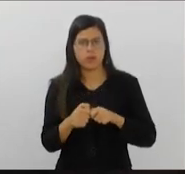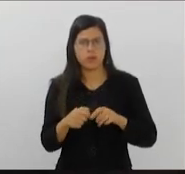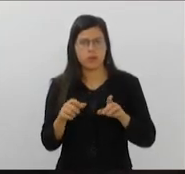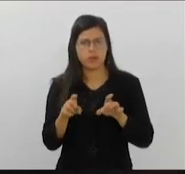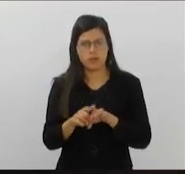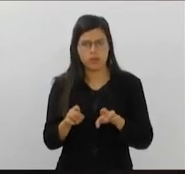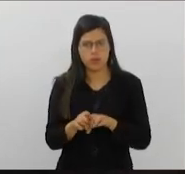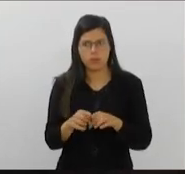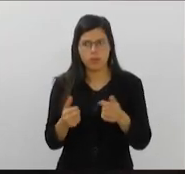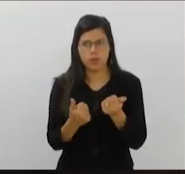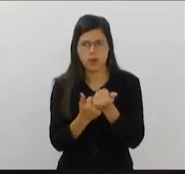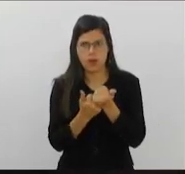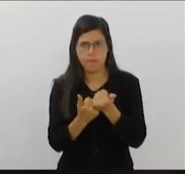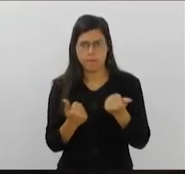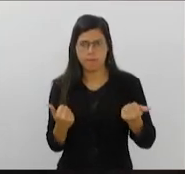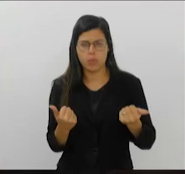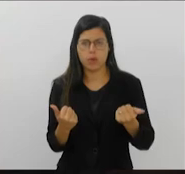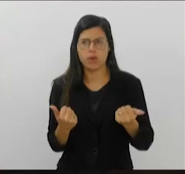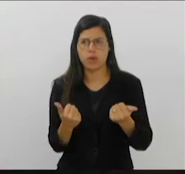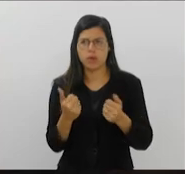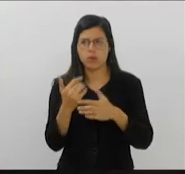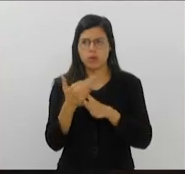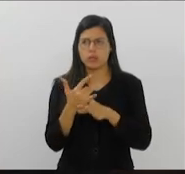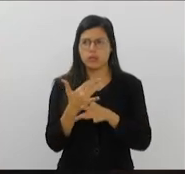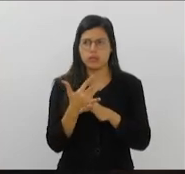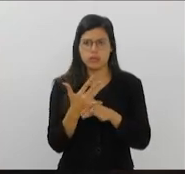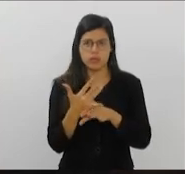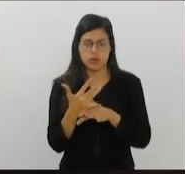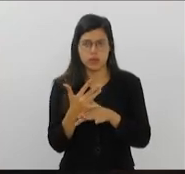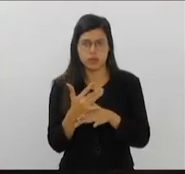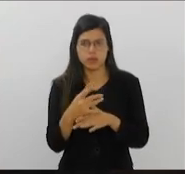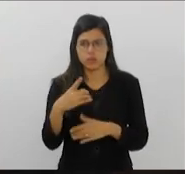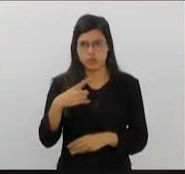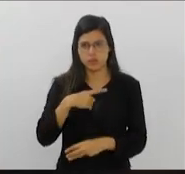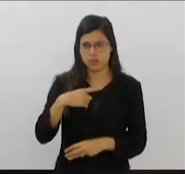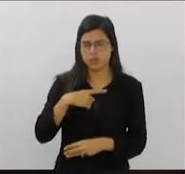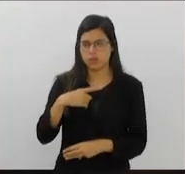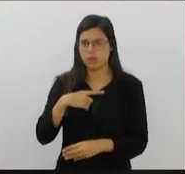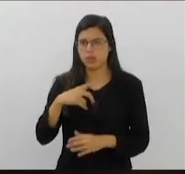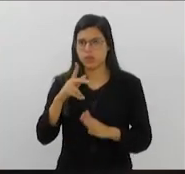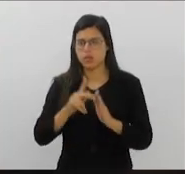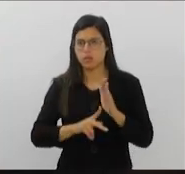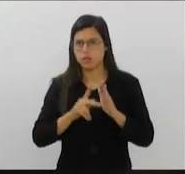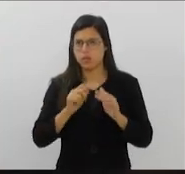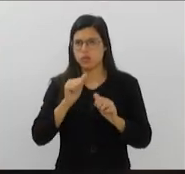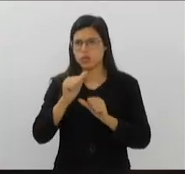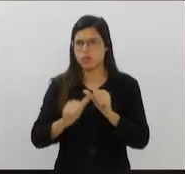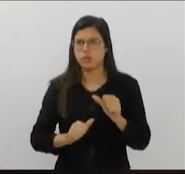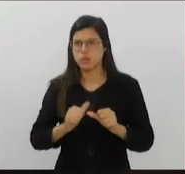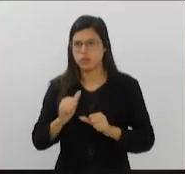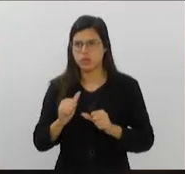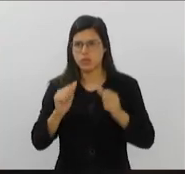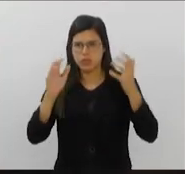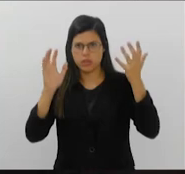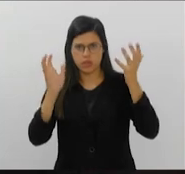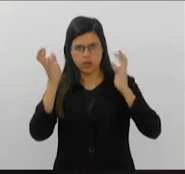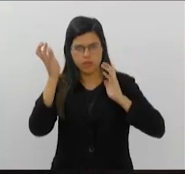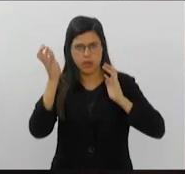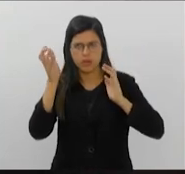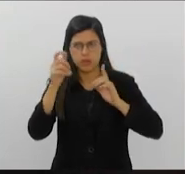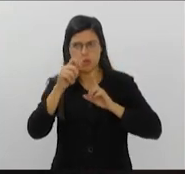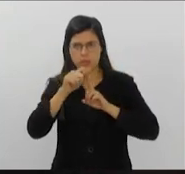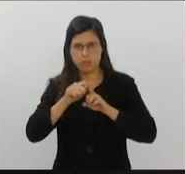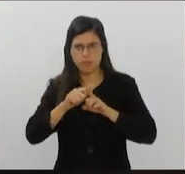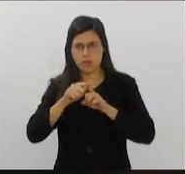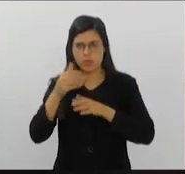gente tem apoiado justamente os municípios para que eles também tenham os seus planos de mudança climática. Então, no mês